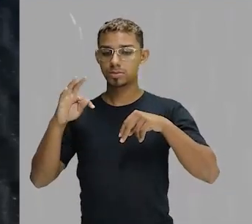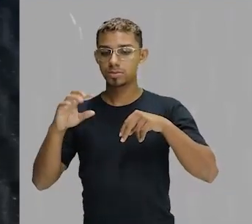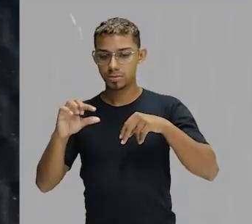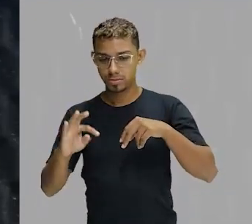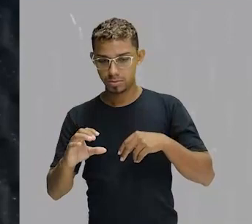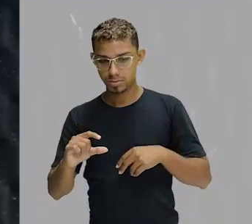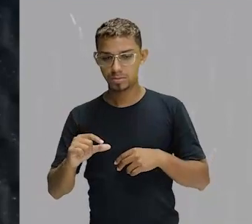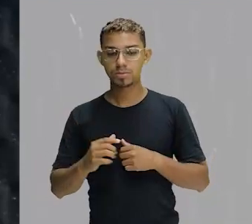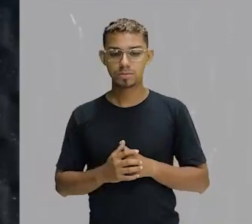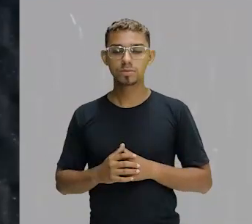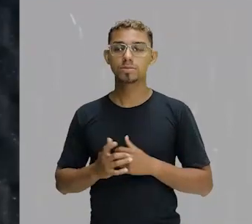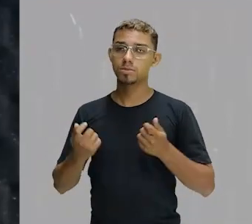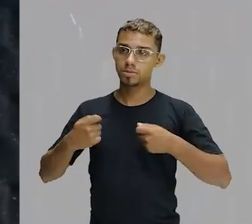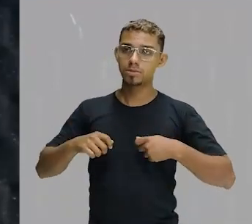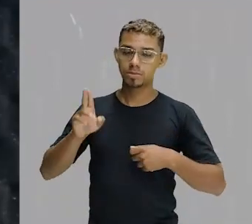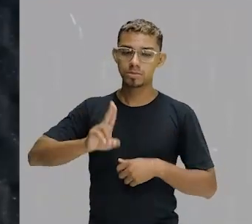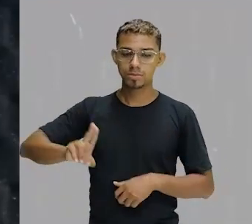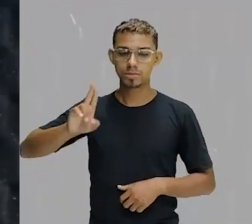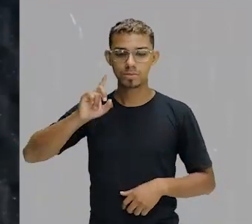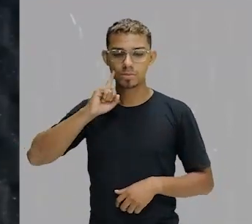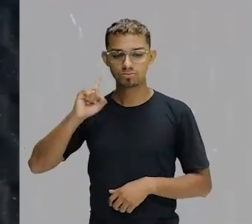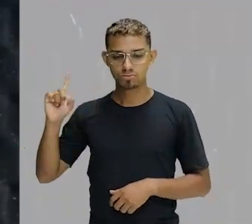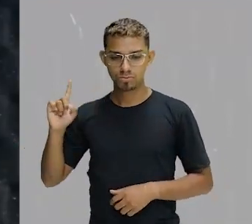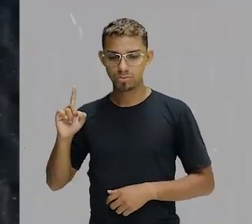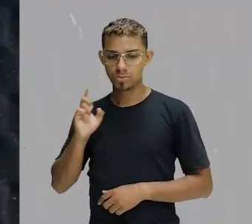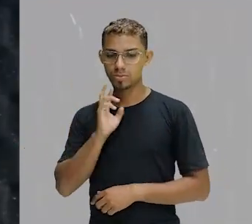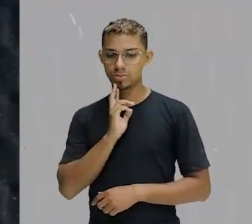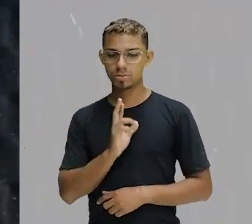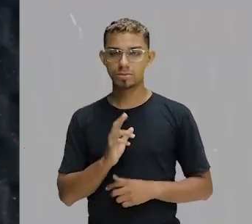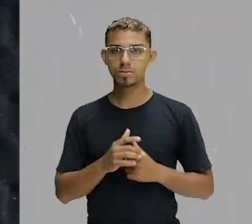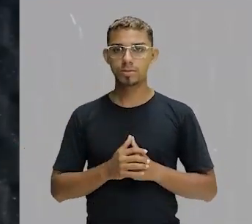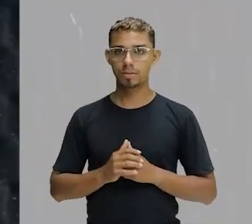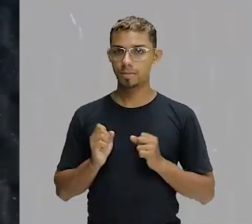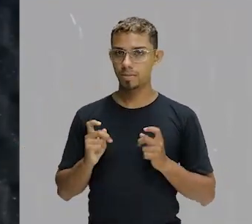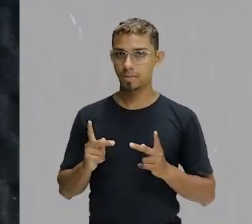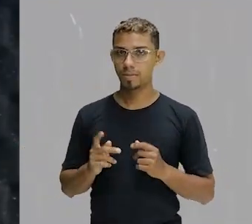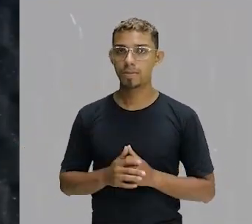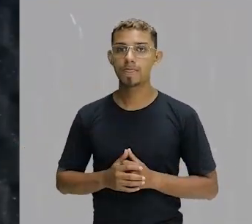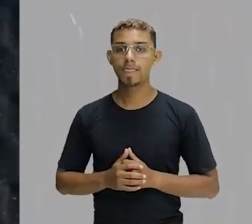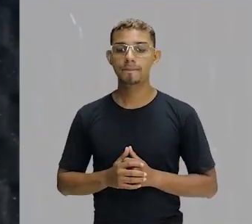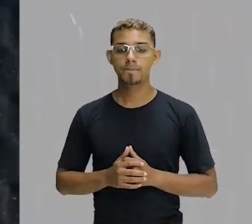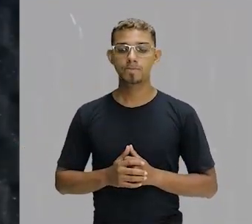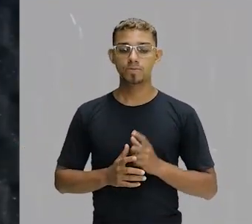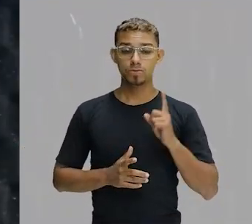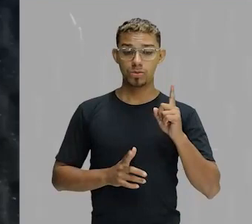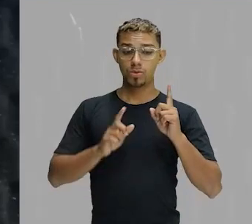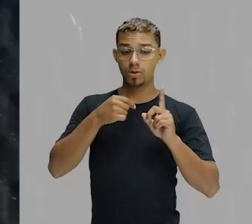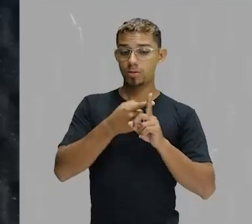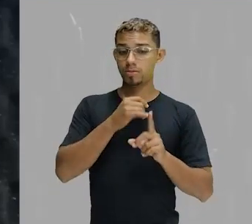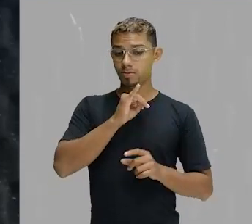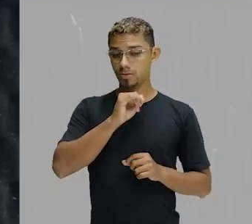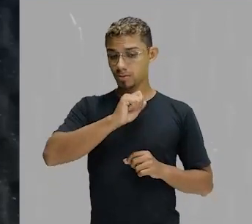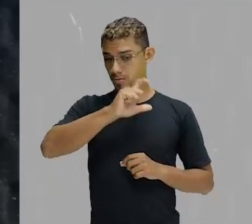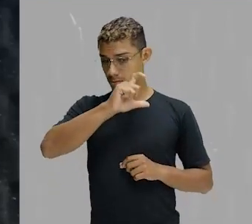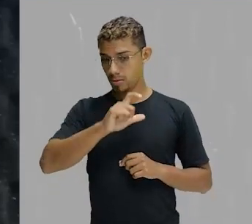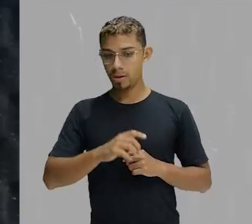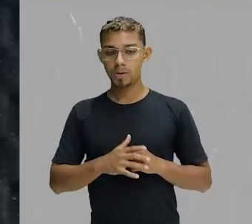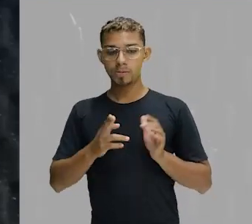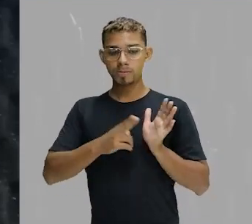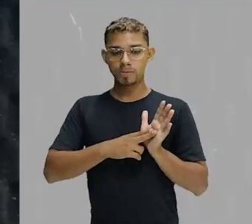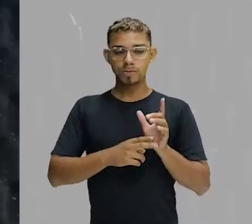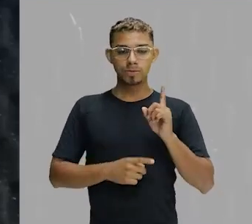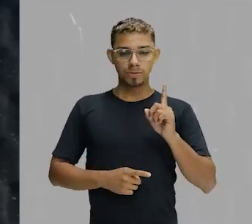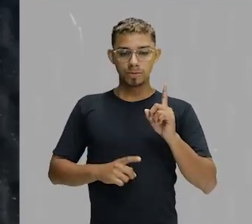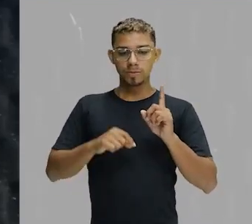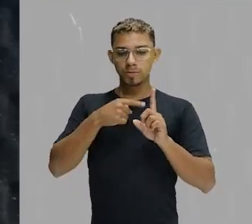sempre válida. Foi por isso que nós usamos ela para resolver aquele problema lá, tá bom? Então, 1 mais I maiúsculo vai ser igual